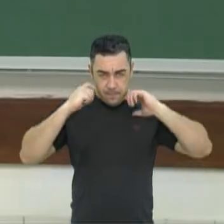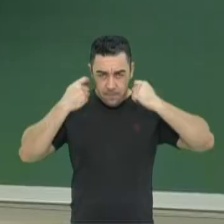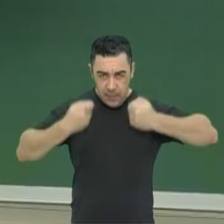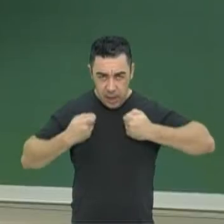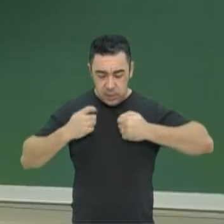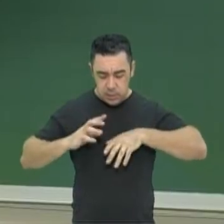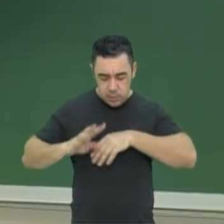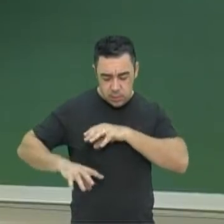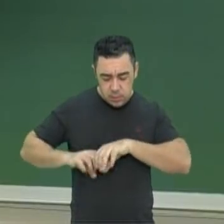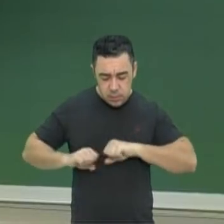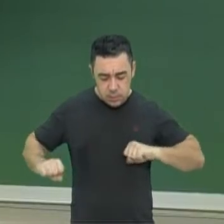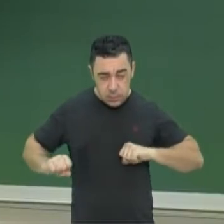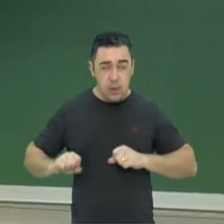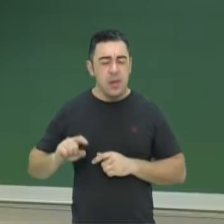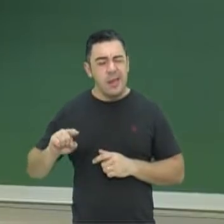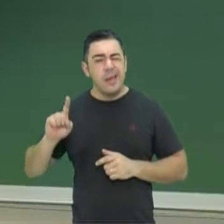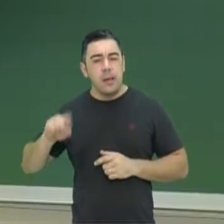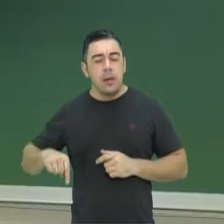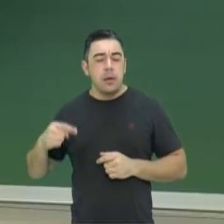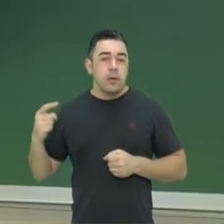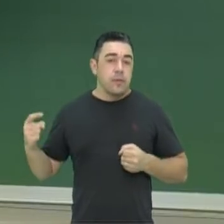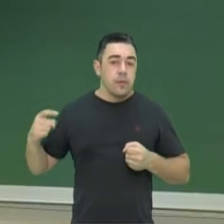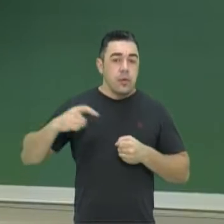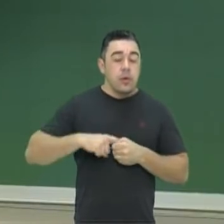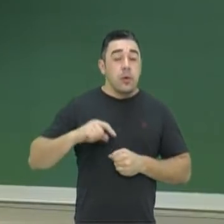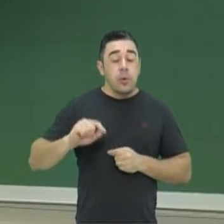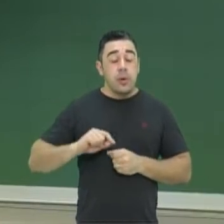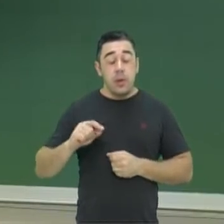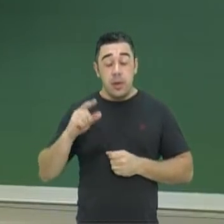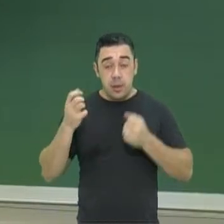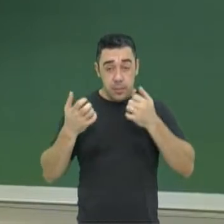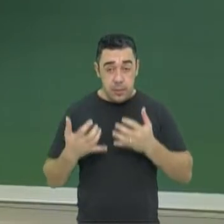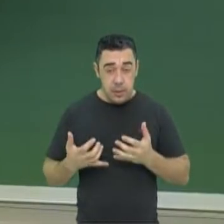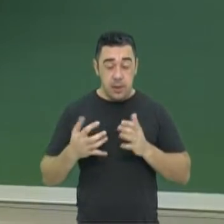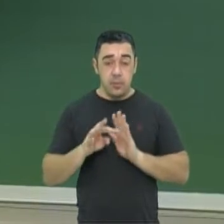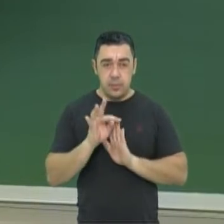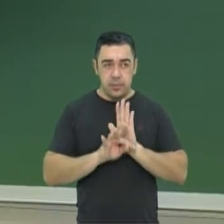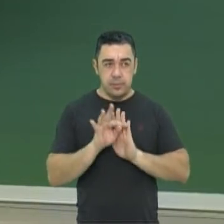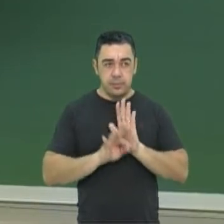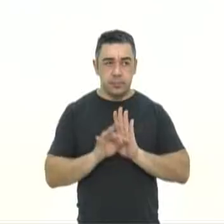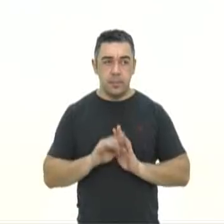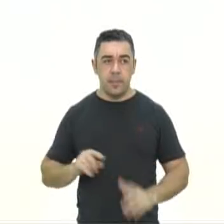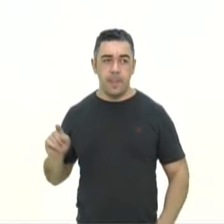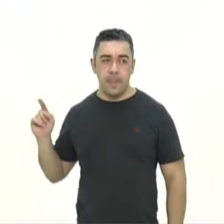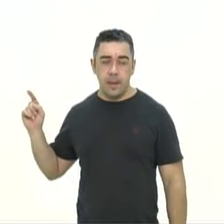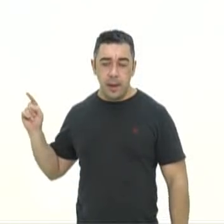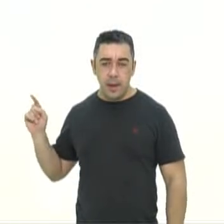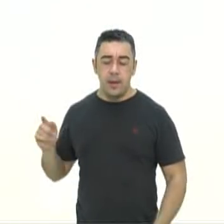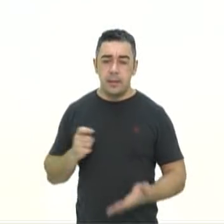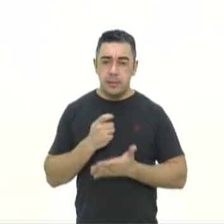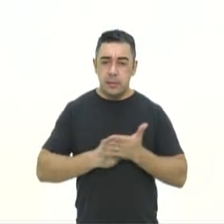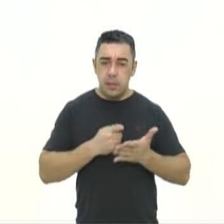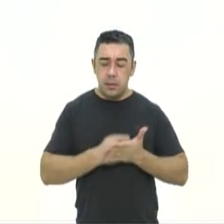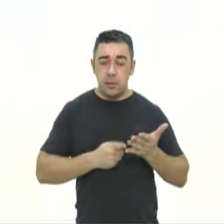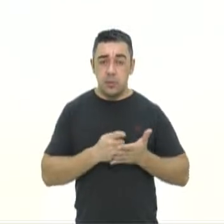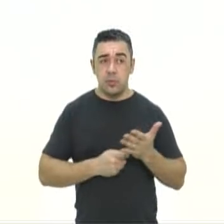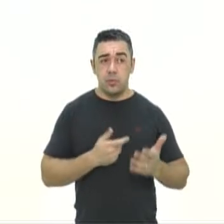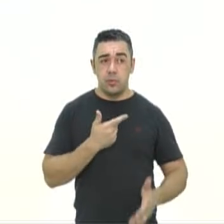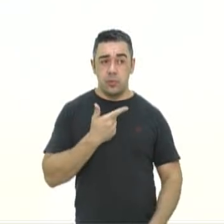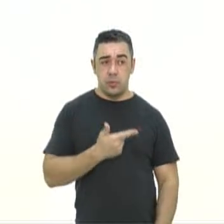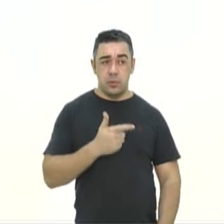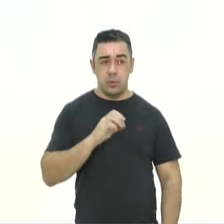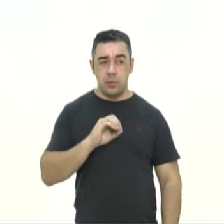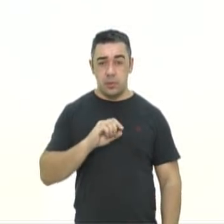gente vai retomar isso, mas nós vamos falar mais do texto em si. E sua extensa obra contém